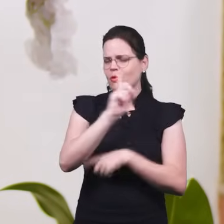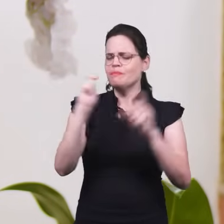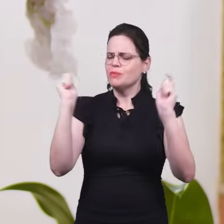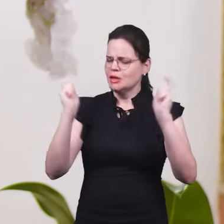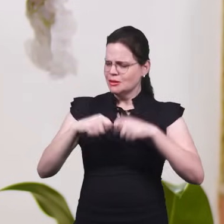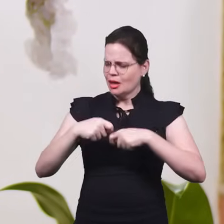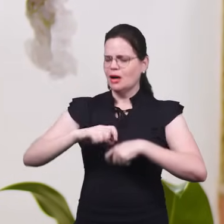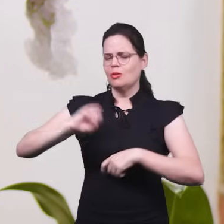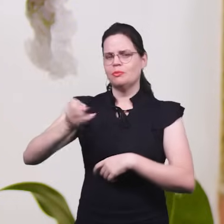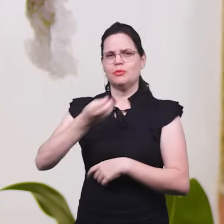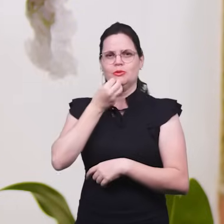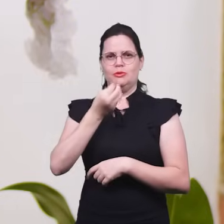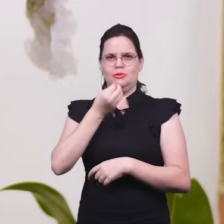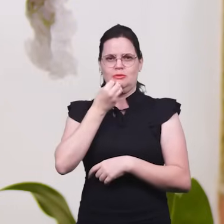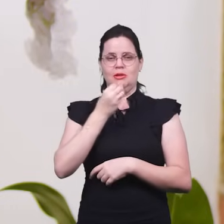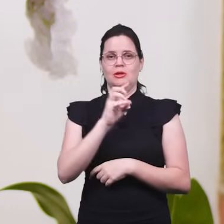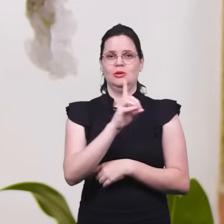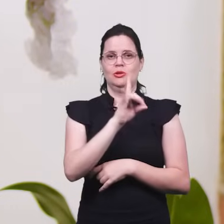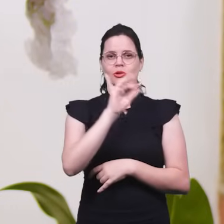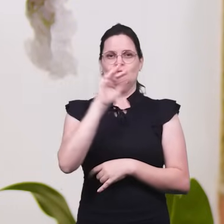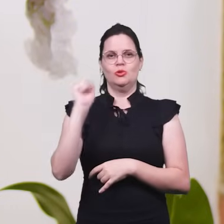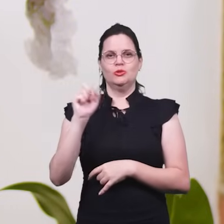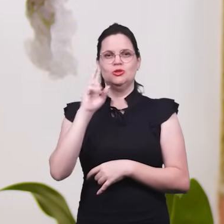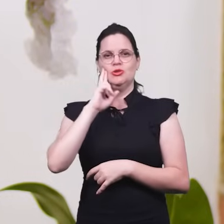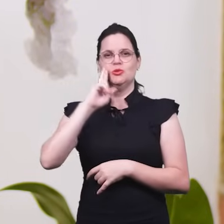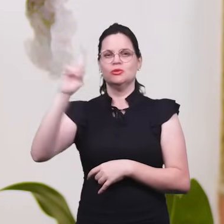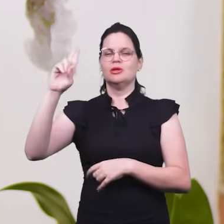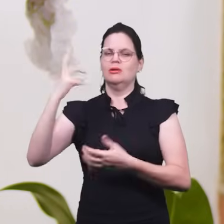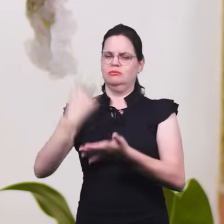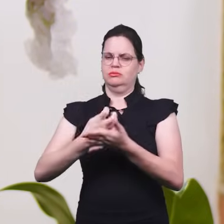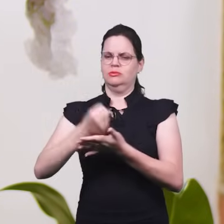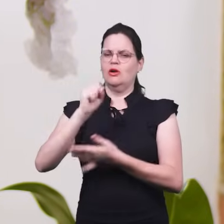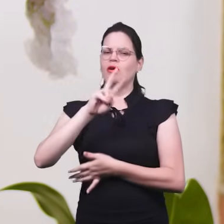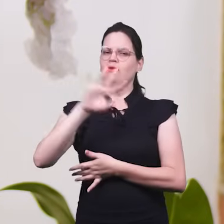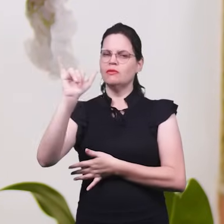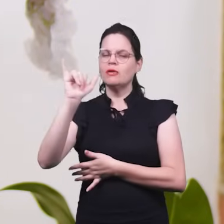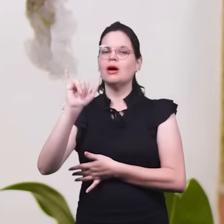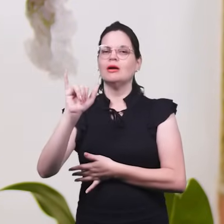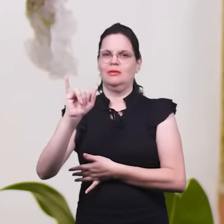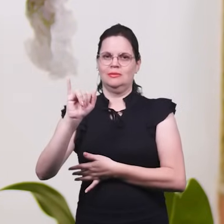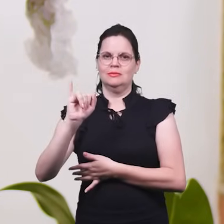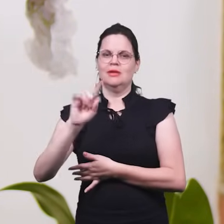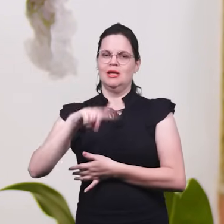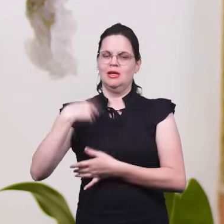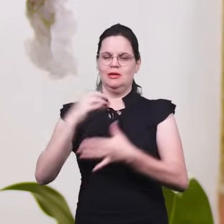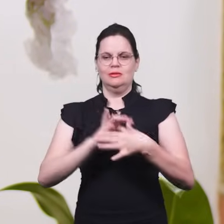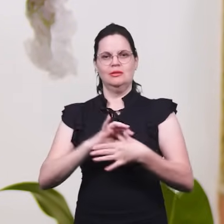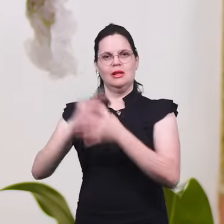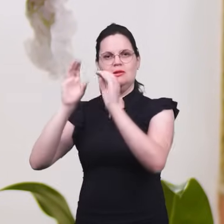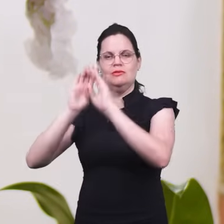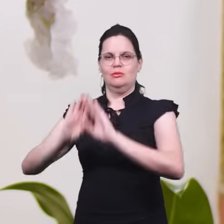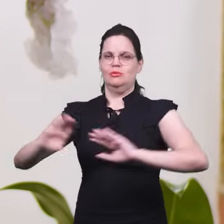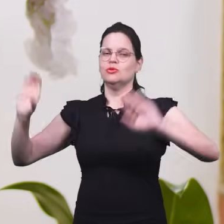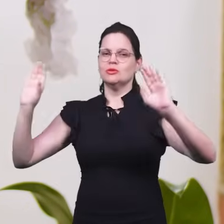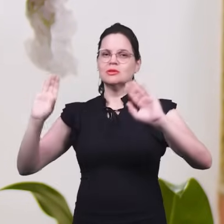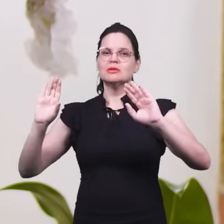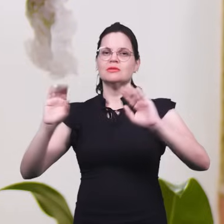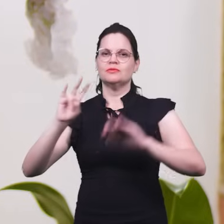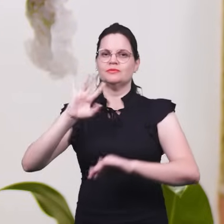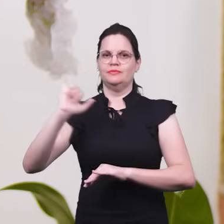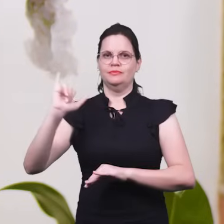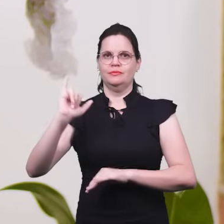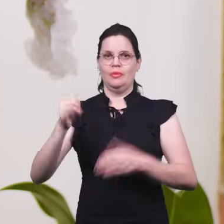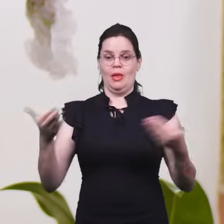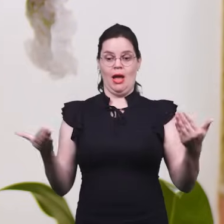Deus vivo. Um dia, esse Deus virá arrebatar a sua igreja e levará para morar na eternidade. E